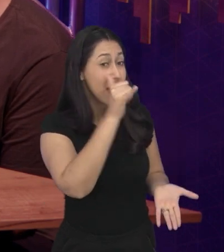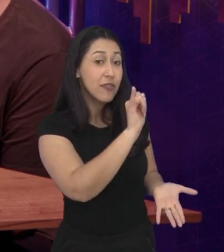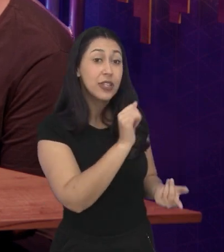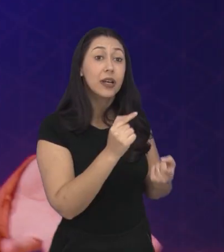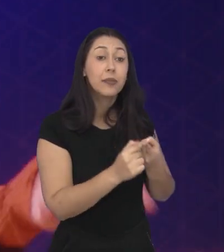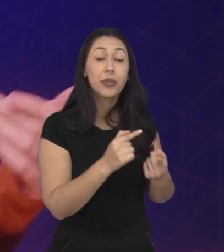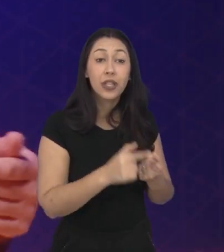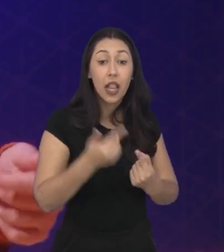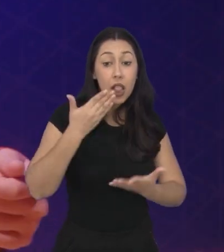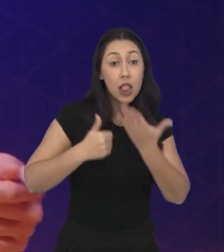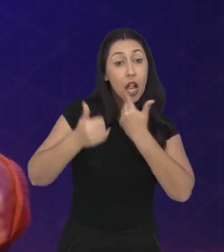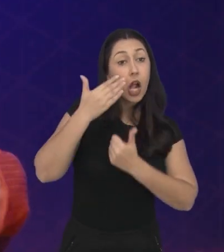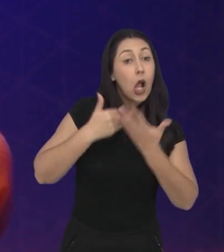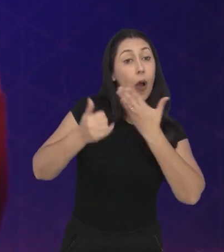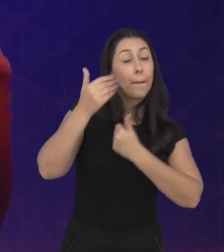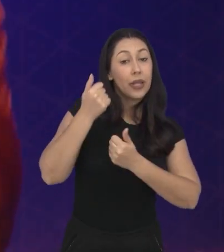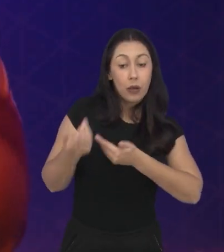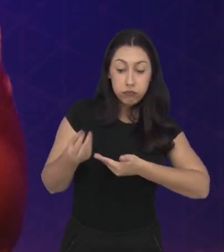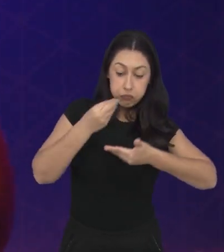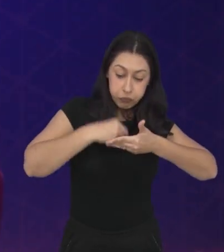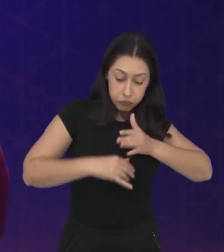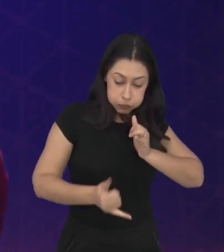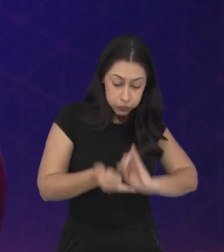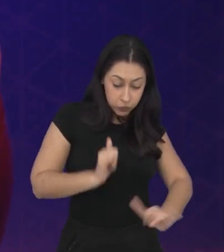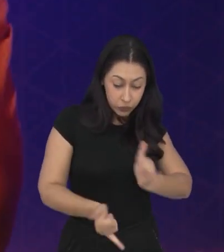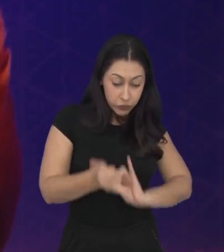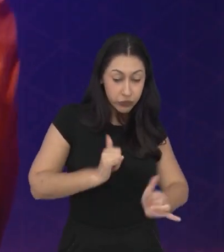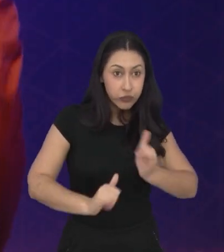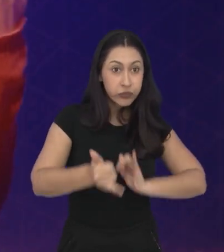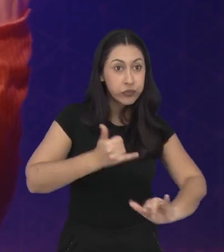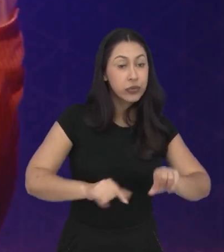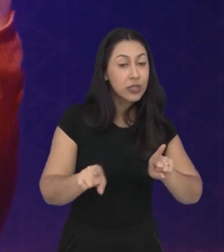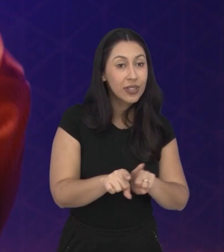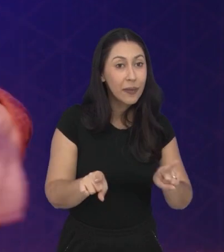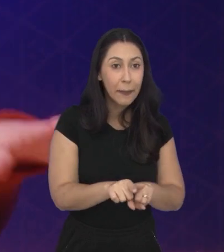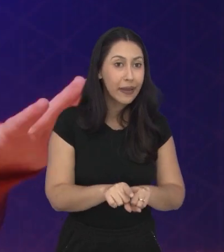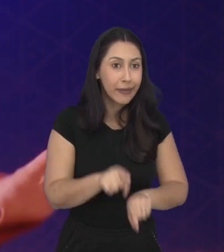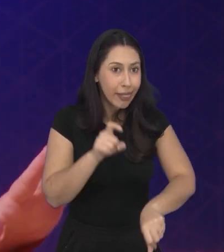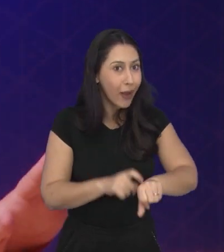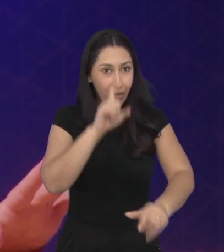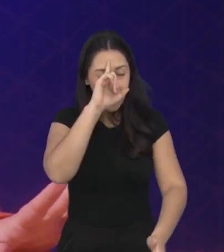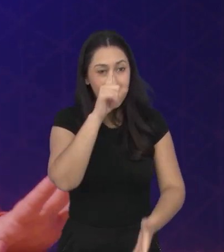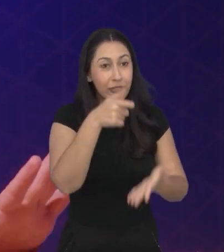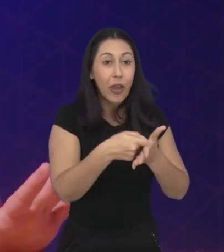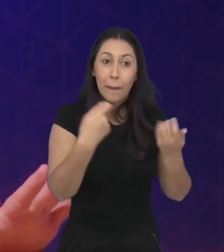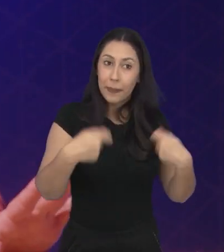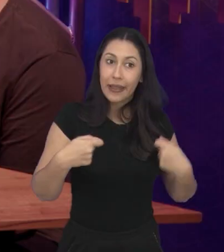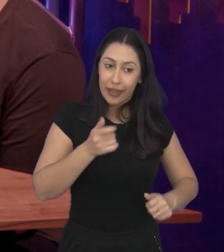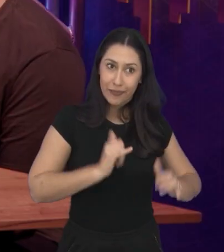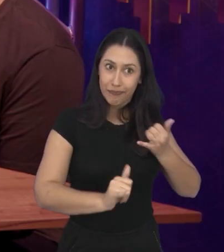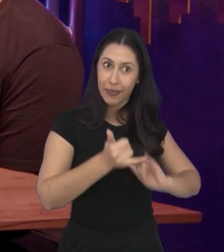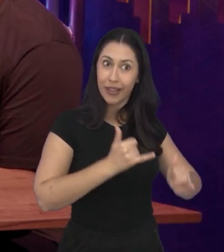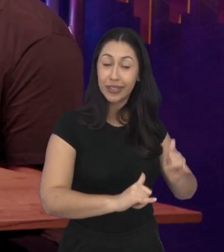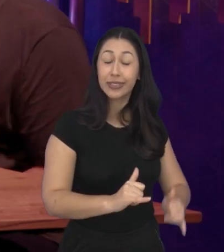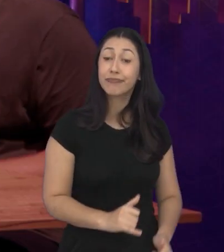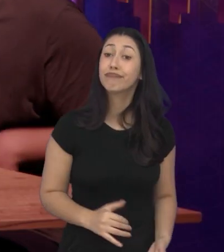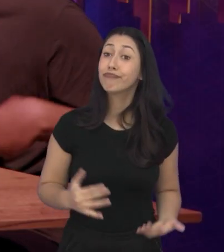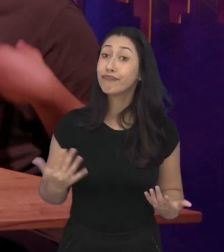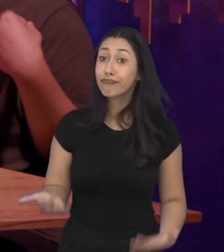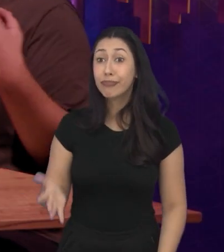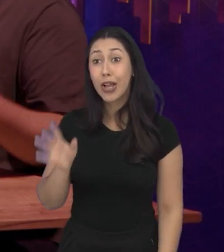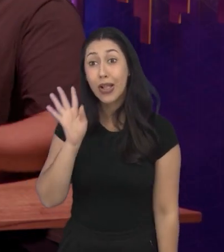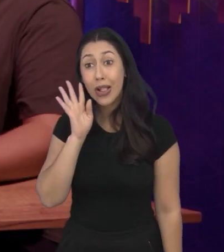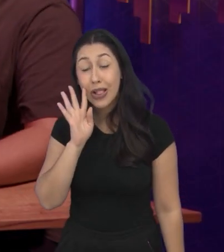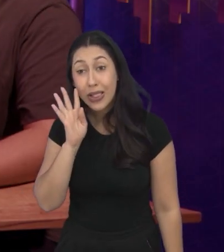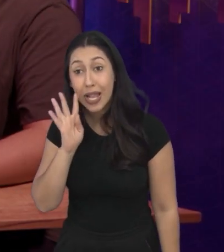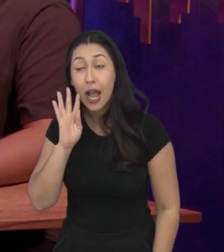mais, porque o que a gente come afeta diretamente o nosso pensamento e afeta diretamente o nosso poder de decisão. Achei isso bem legal, João. É bem legal, né?